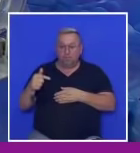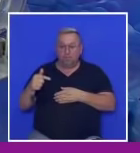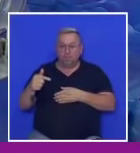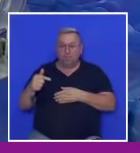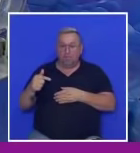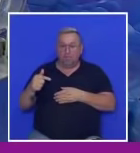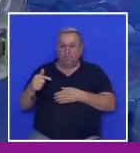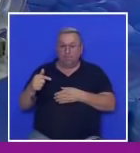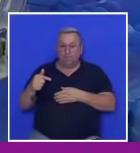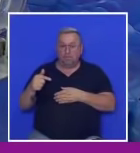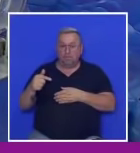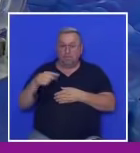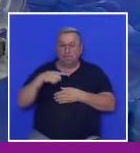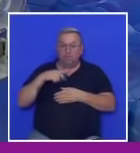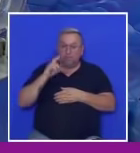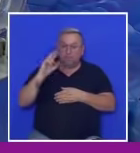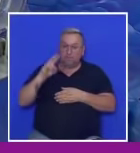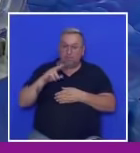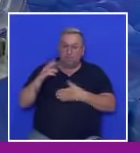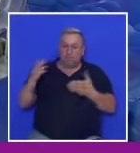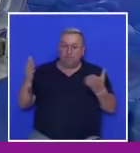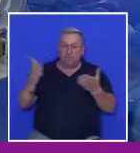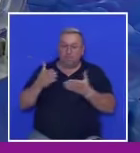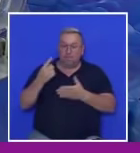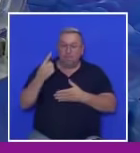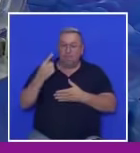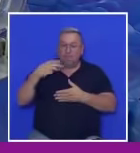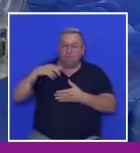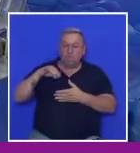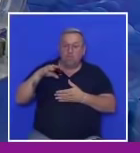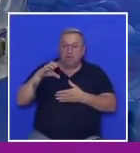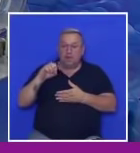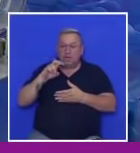2217. O prêmio estimado na Loto Fácil hoje é de